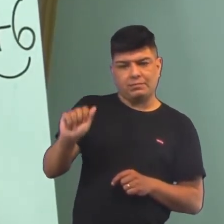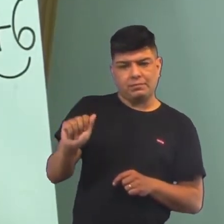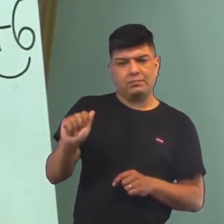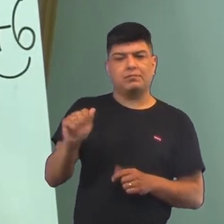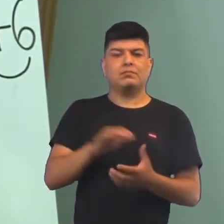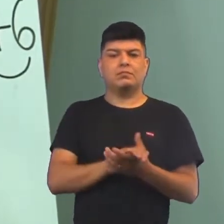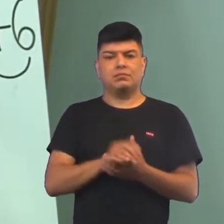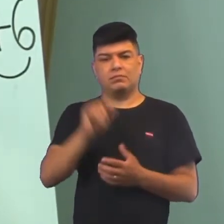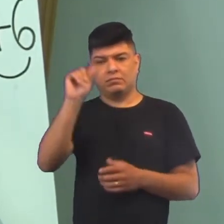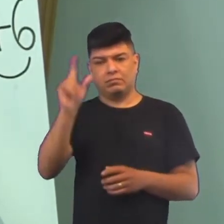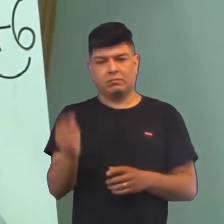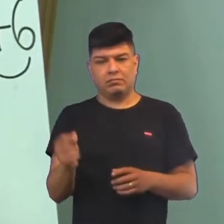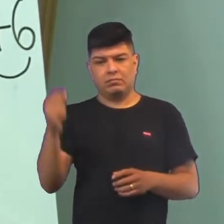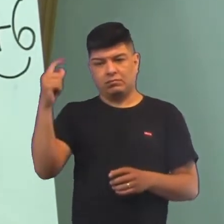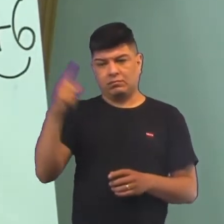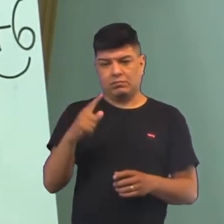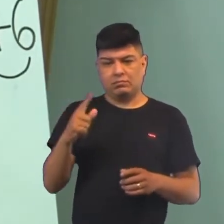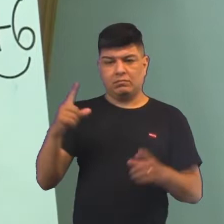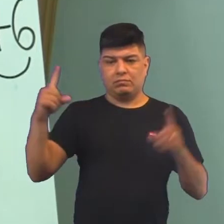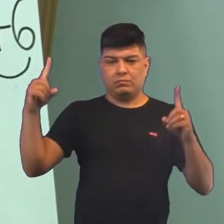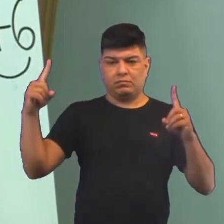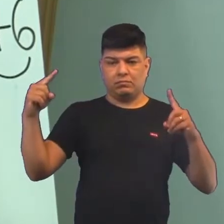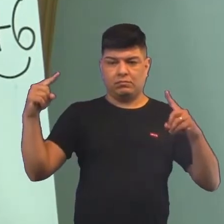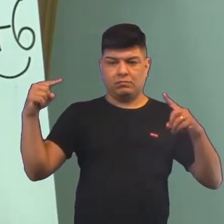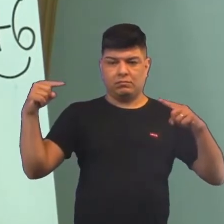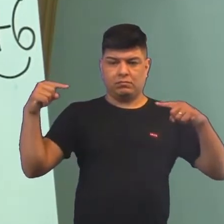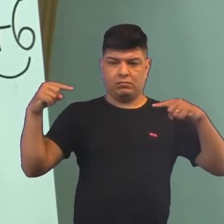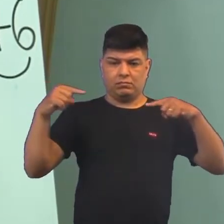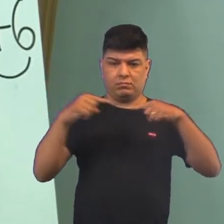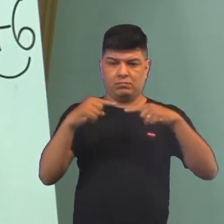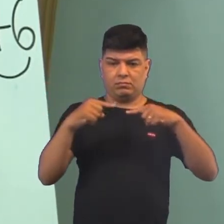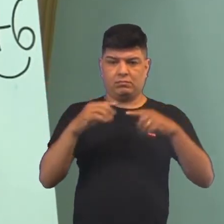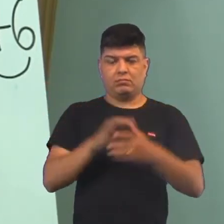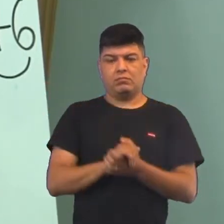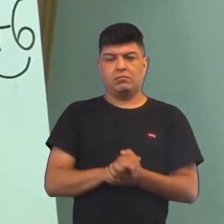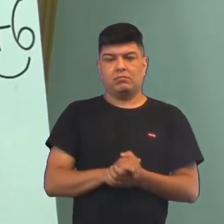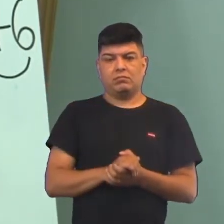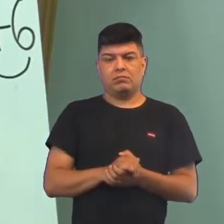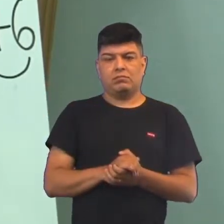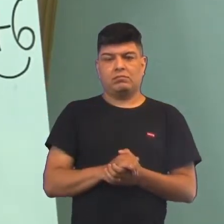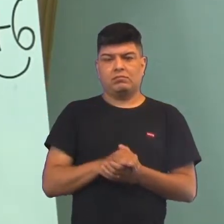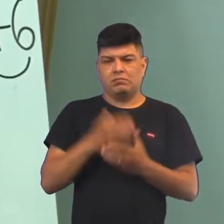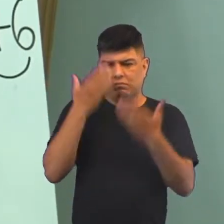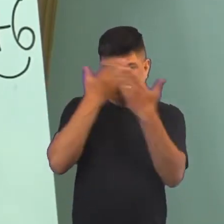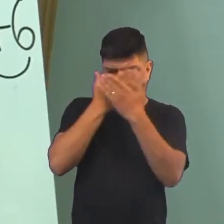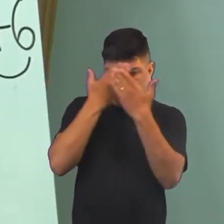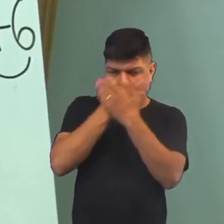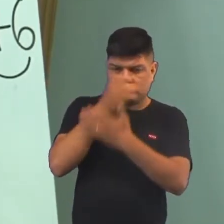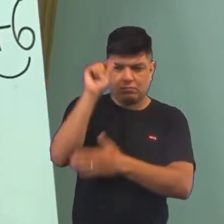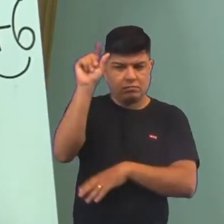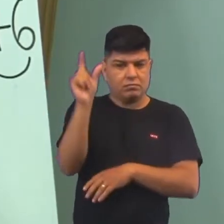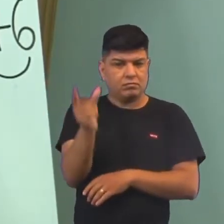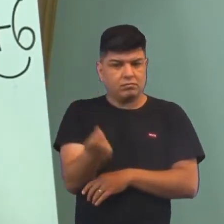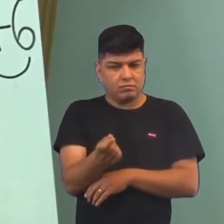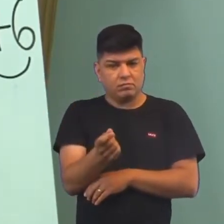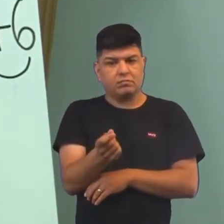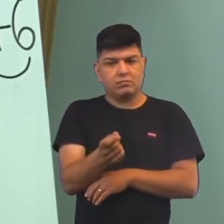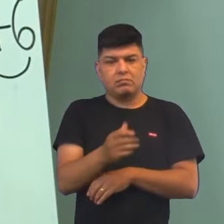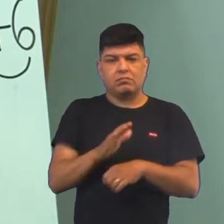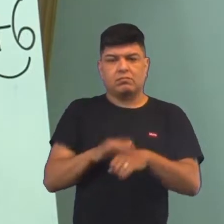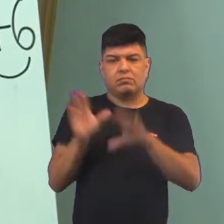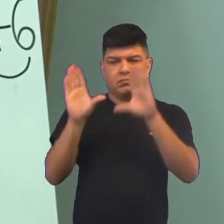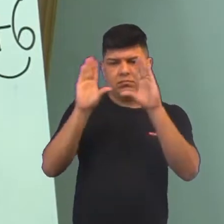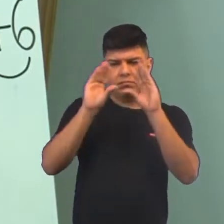Durante a Lua nova, o Sol e a Lua estão na mesma direção. Ó. Aí ela fica nessa, é como se a gente não estivesse vendo a Lua. Uma parte um pouquinho